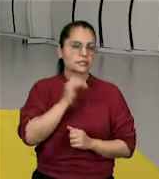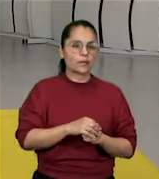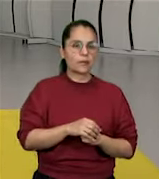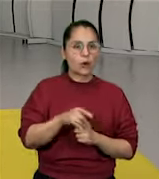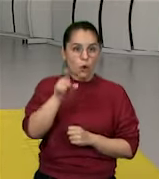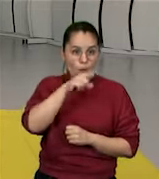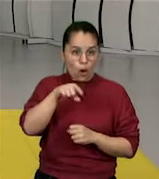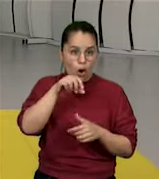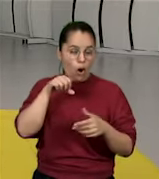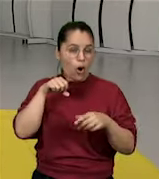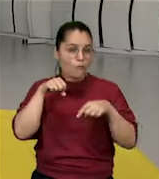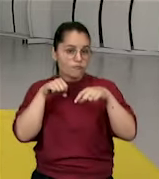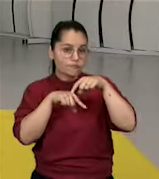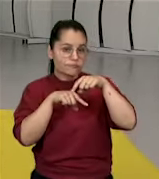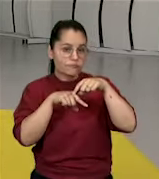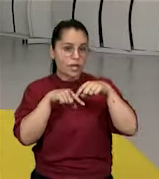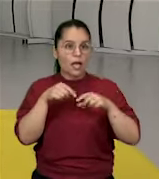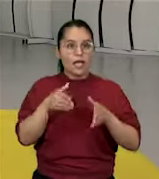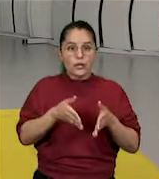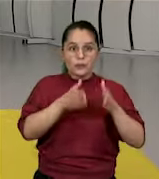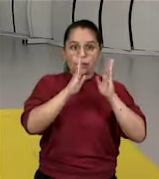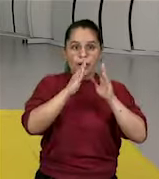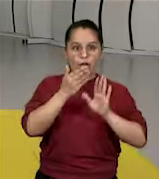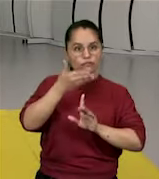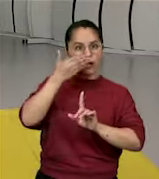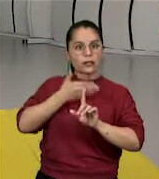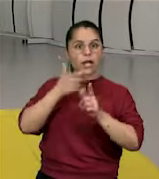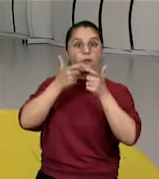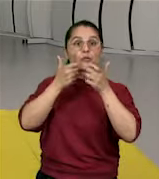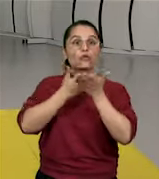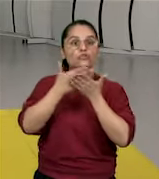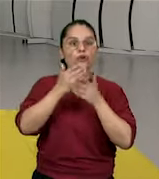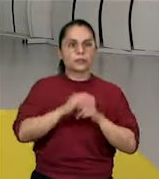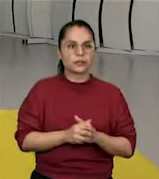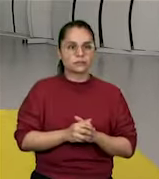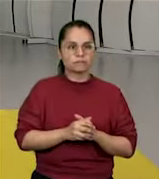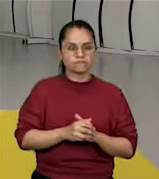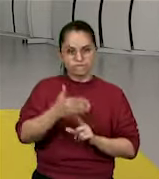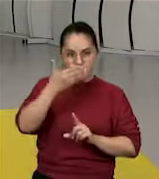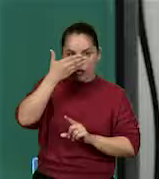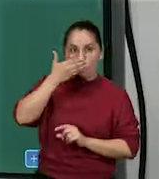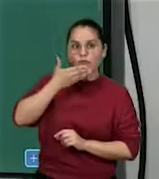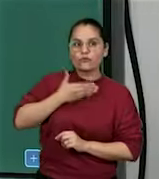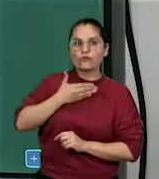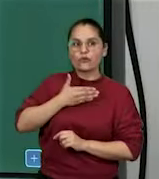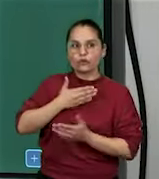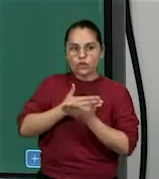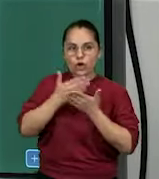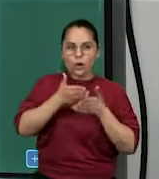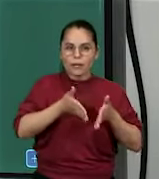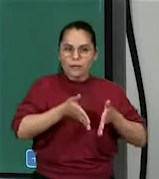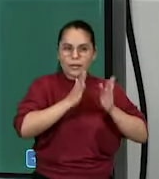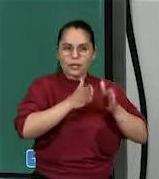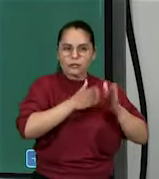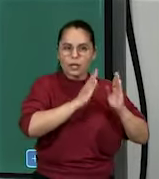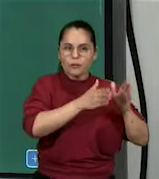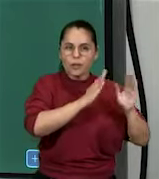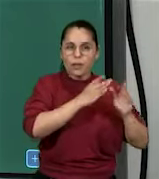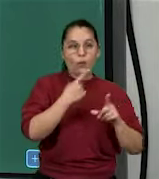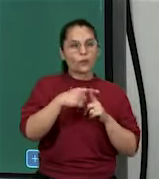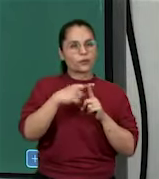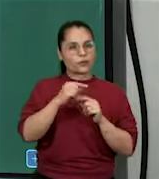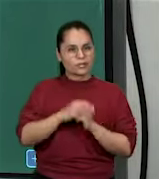de futebol e uns prédios no fundo. Por onde eu começo? Eu começo pelo fundo. Eu tenho que começar pelos prédios. Por